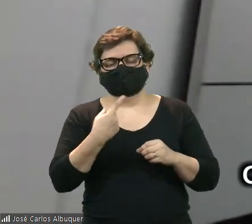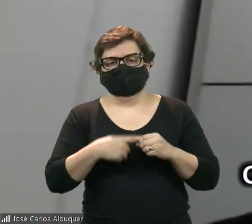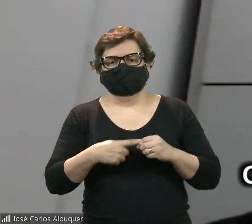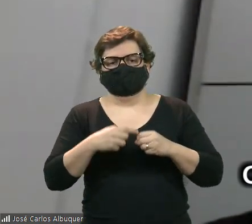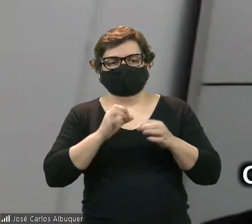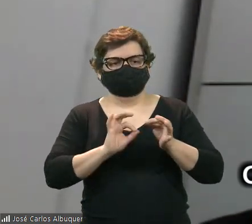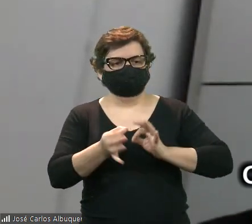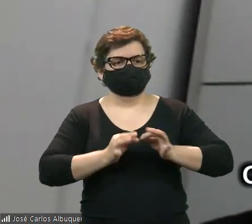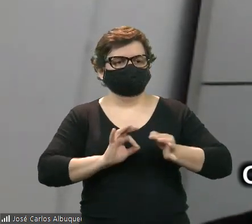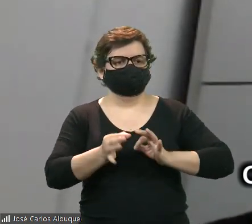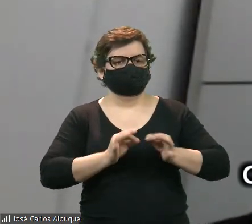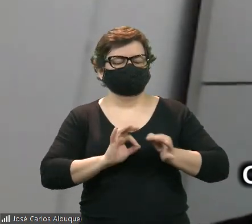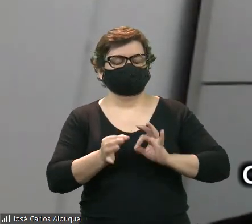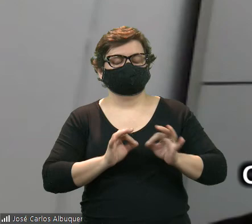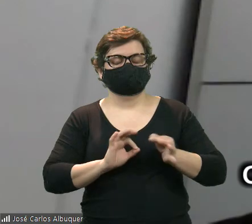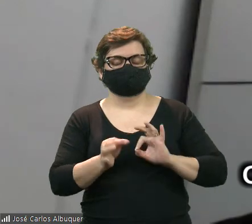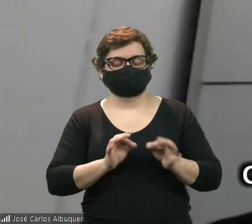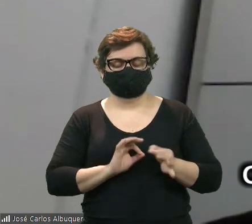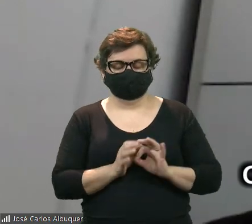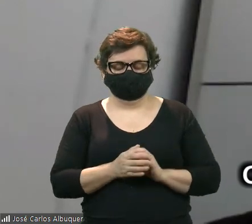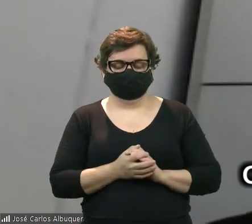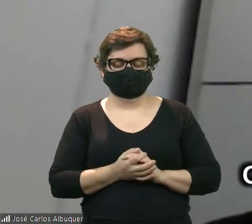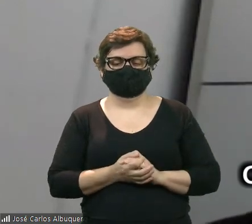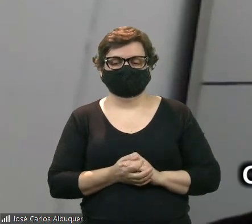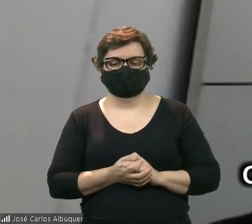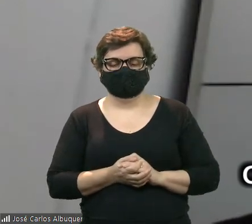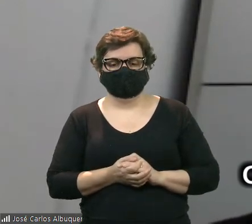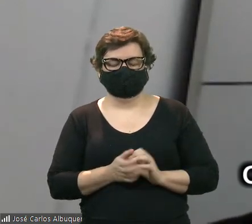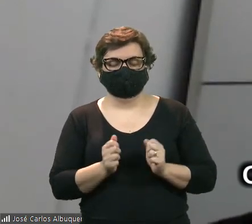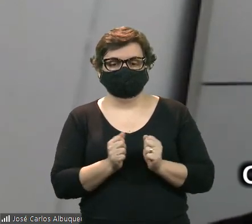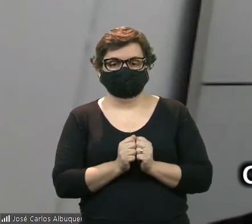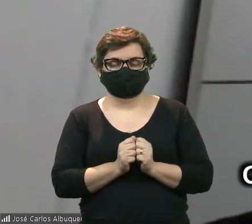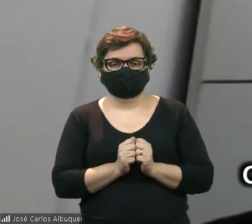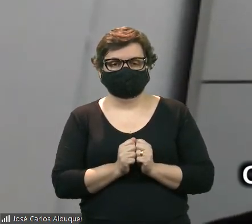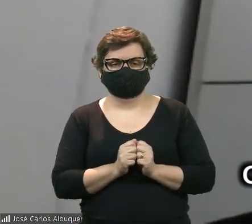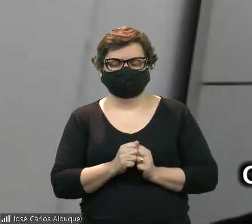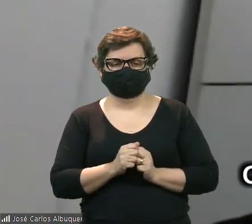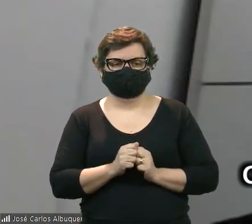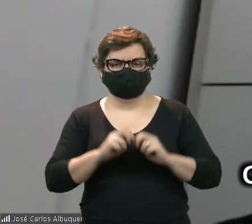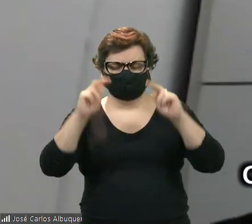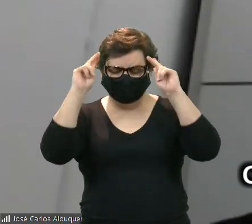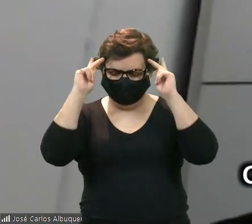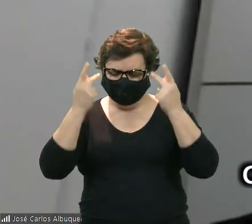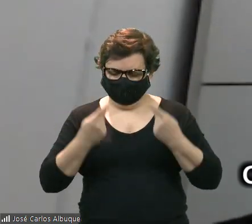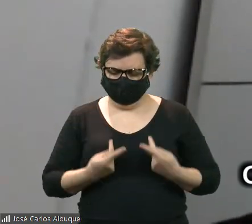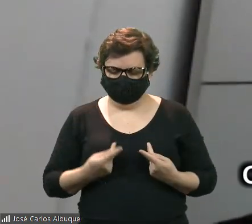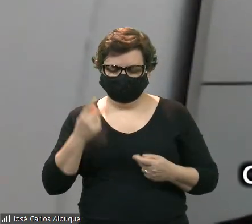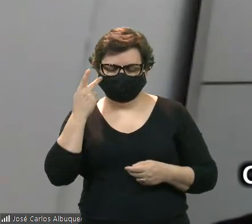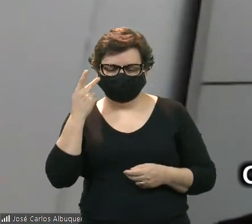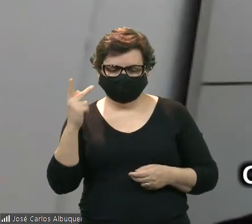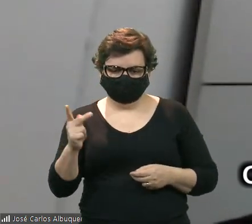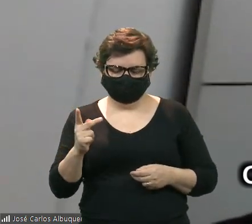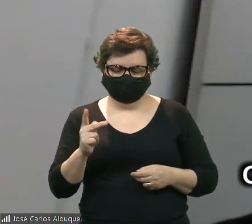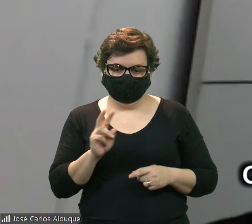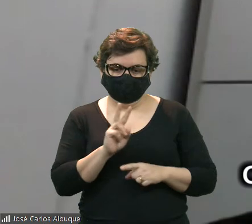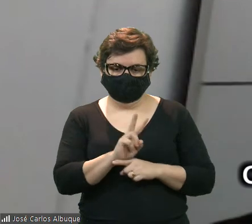preparados, credenciados e com aquela ação humanitária para o tratamento dos doentes